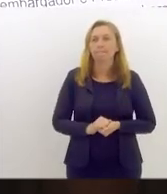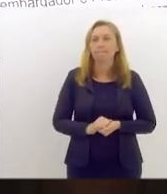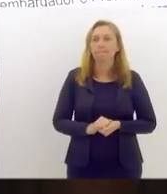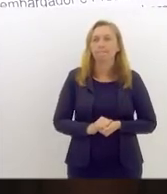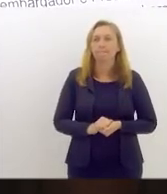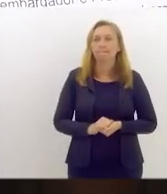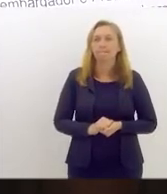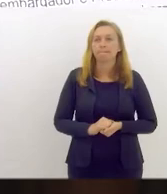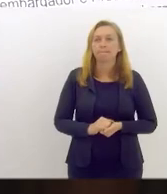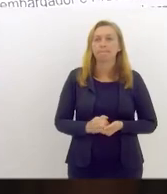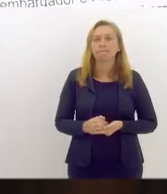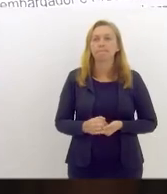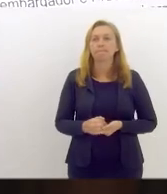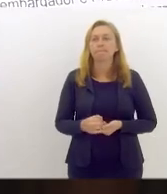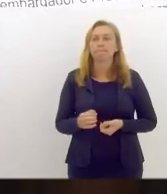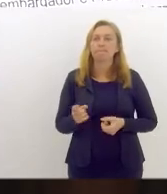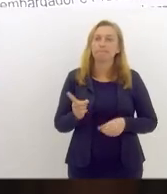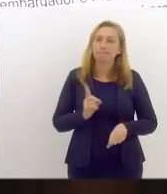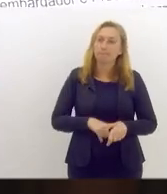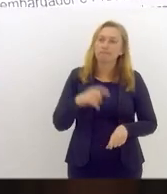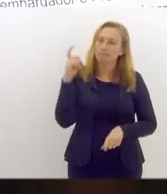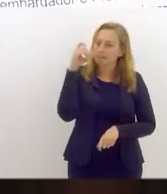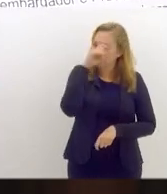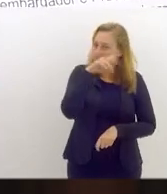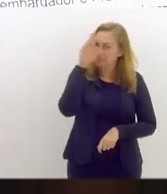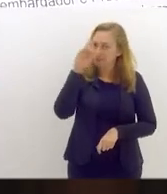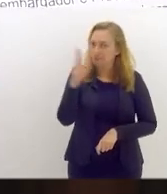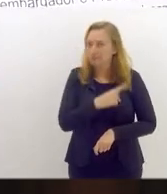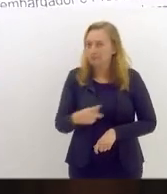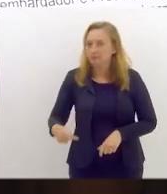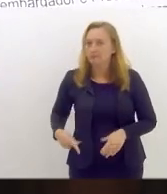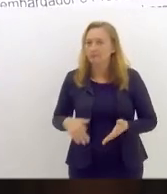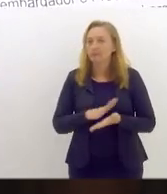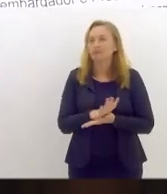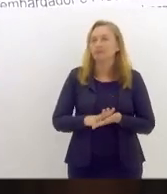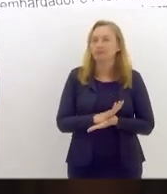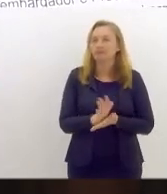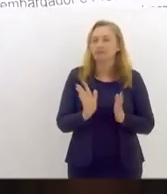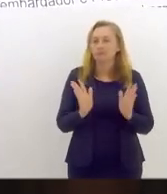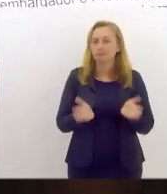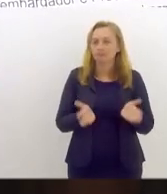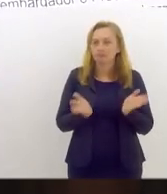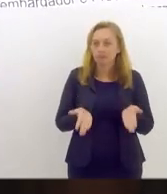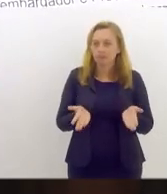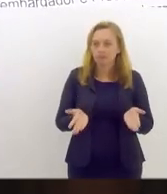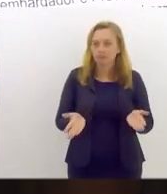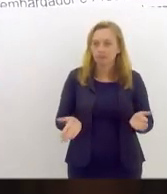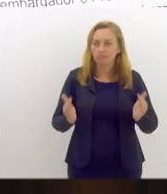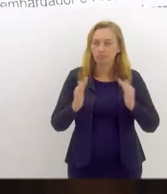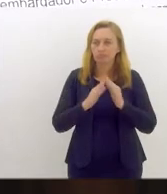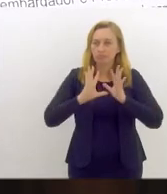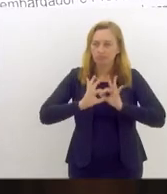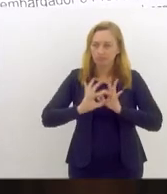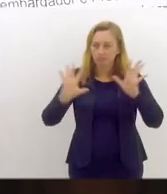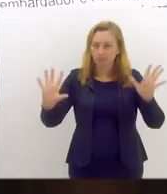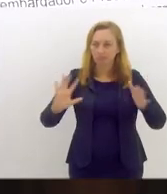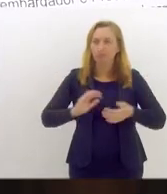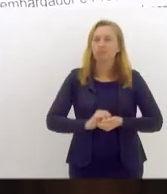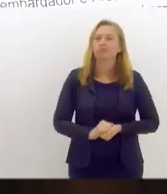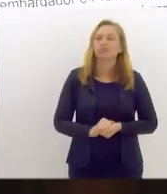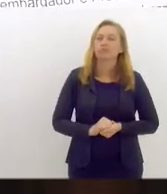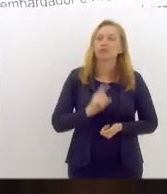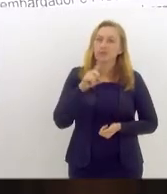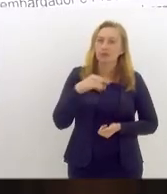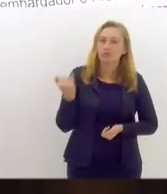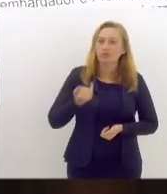tempos de tempos estranhos senhor presidente nada como está hoje nessa casa democrática é